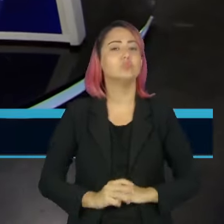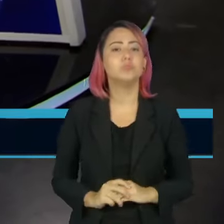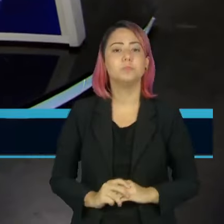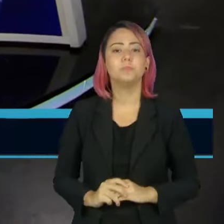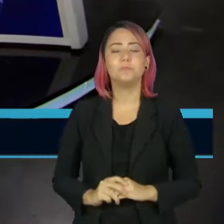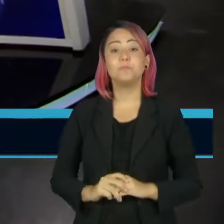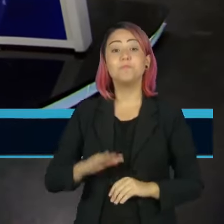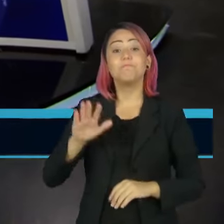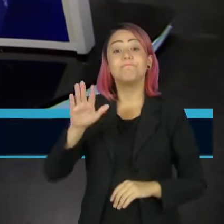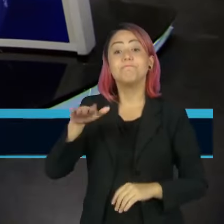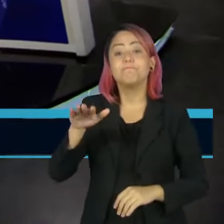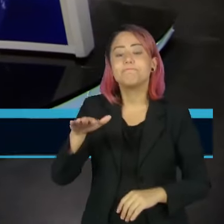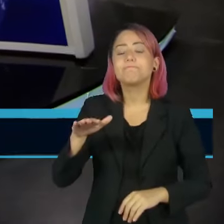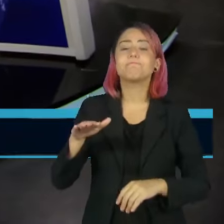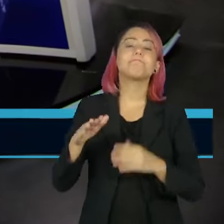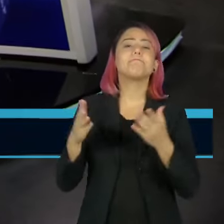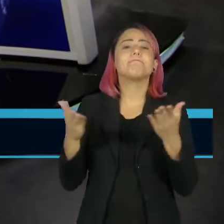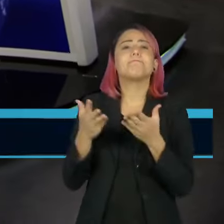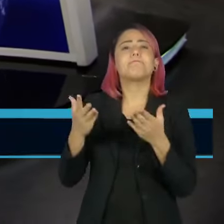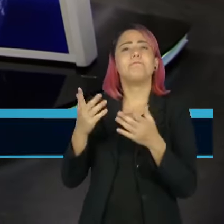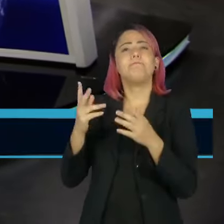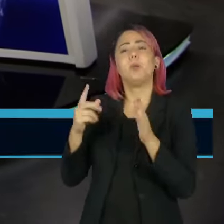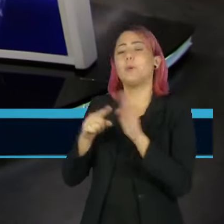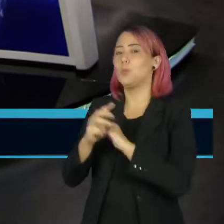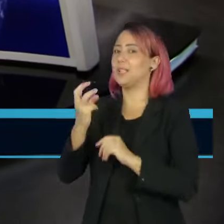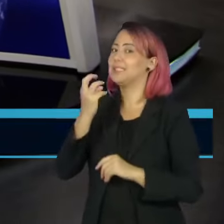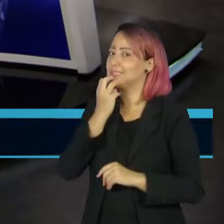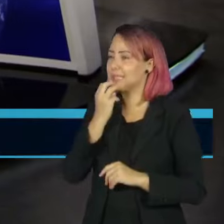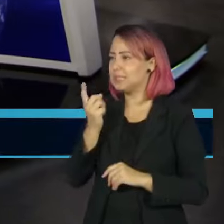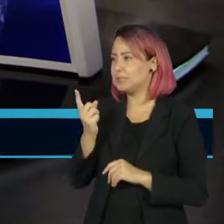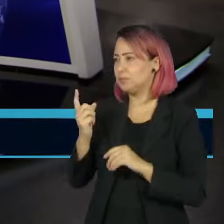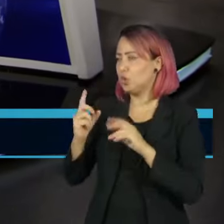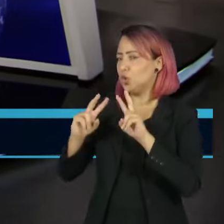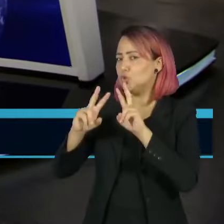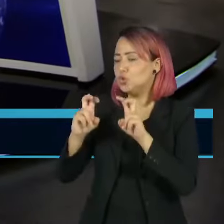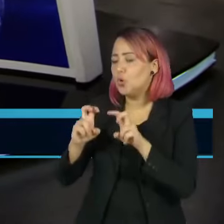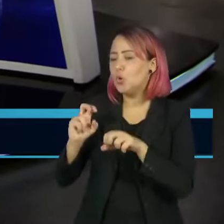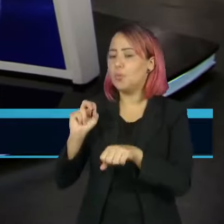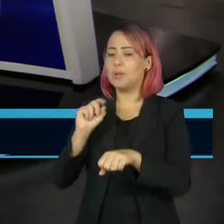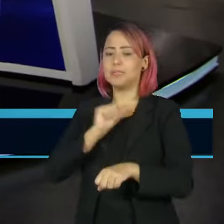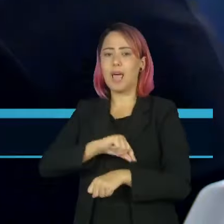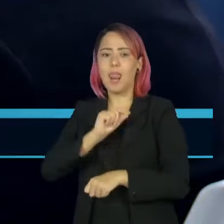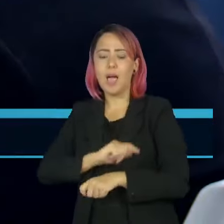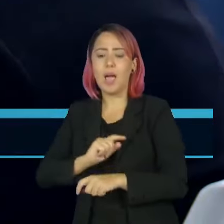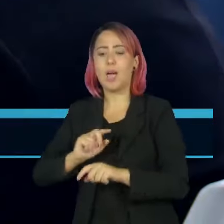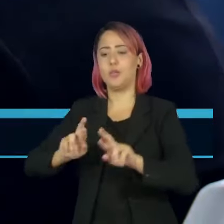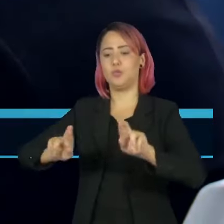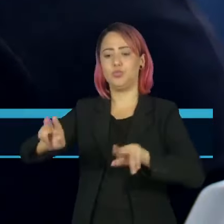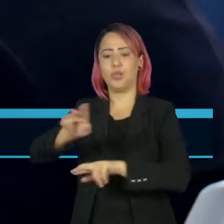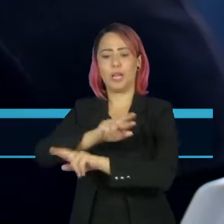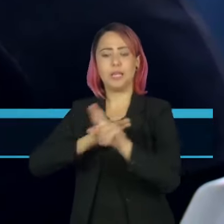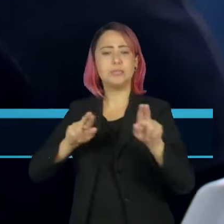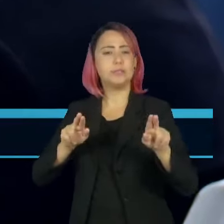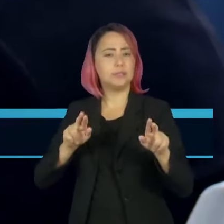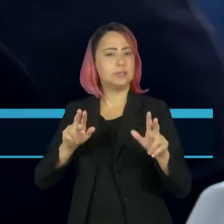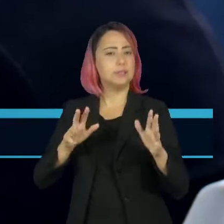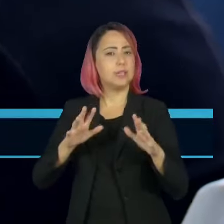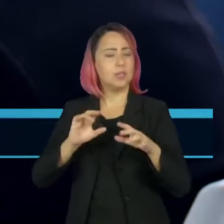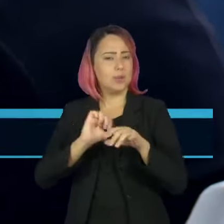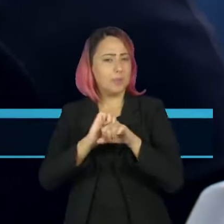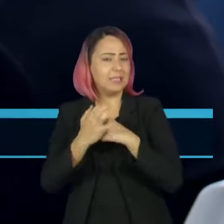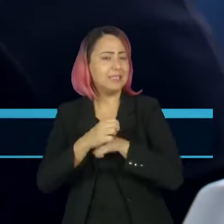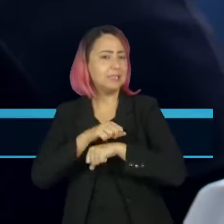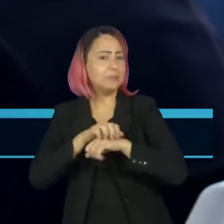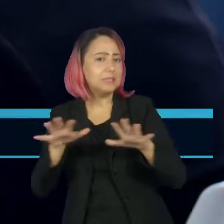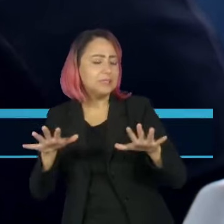Lacerda dá para chamar esse movimento de distribuição de renda e aí eu emendo outra pergunta é um efeito conjuntural da pandemia ou